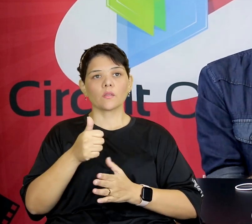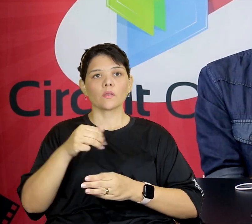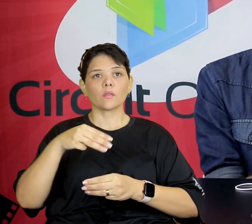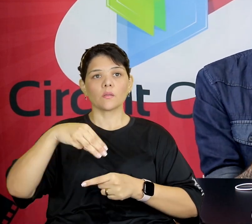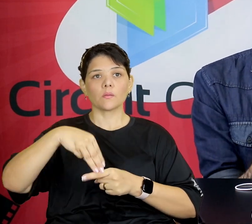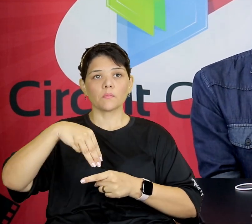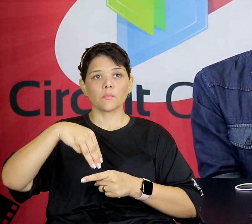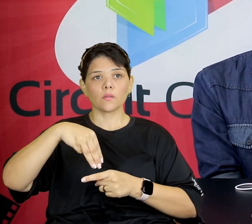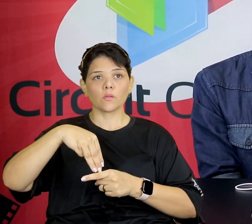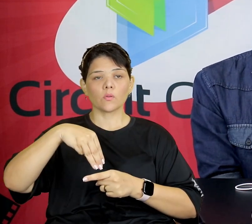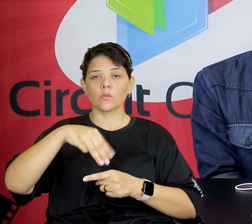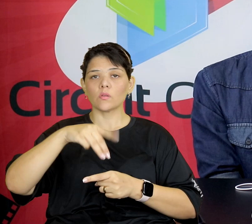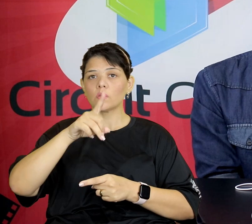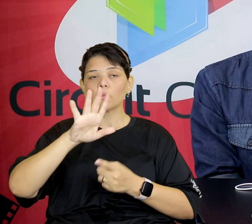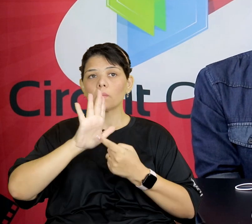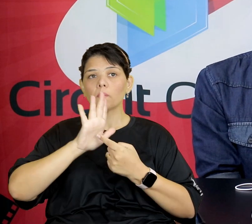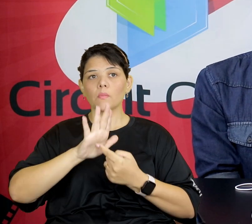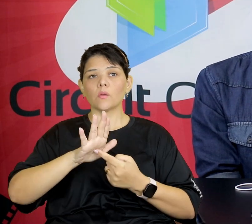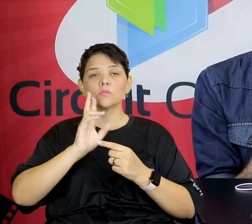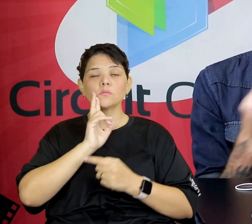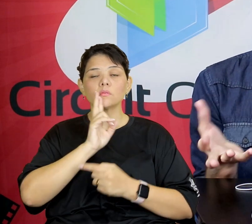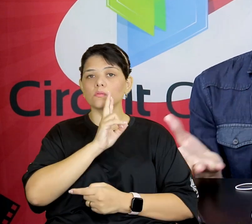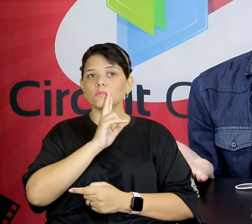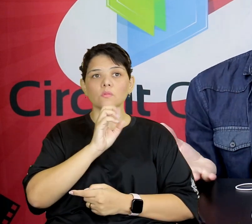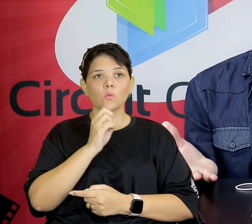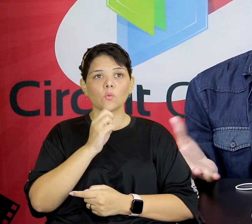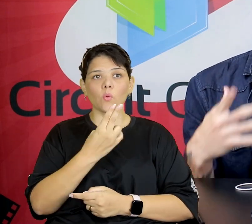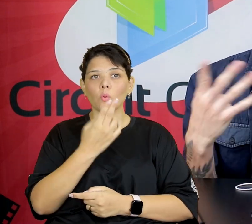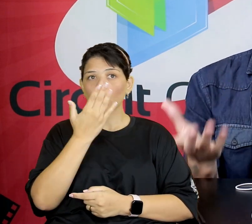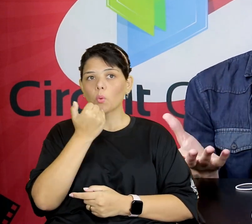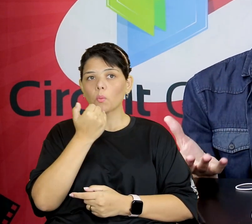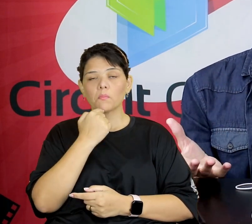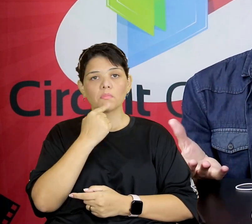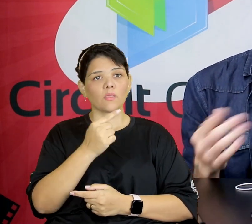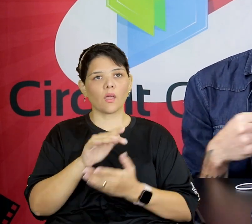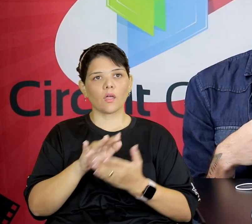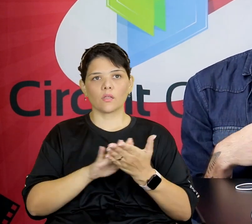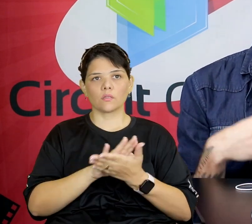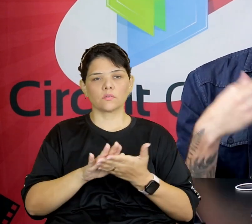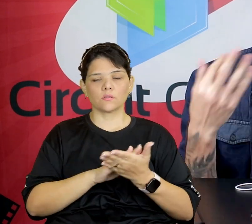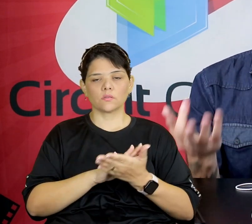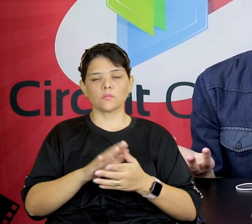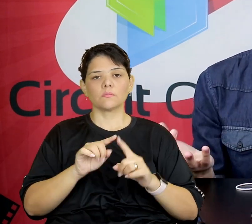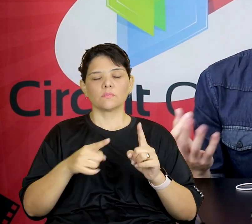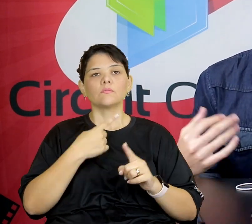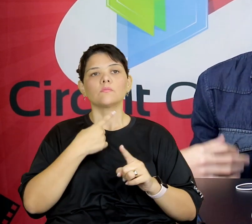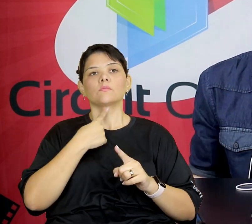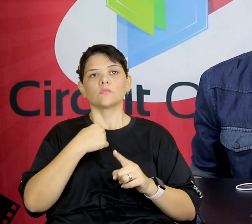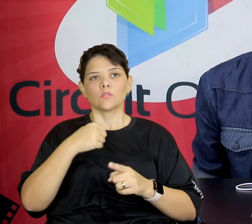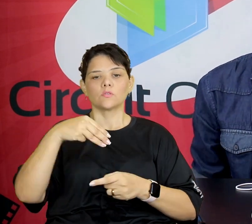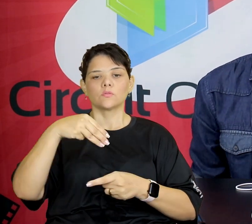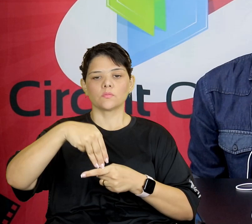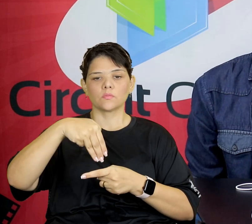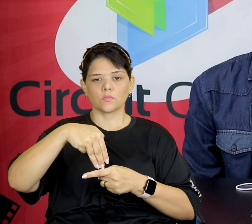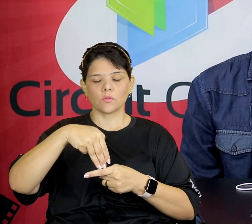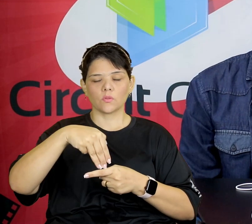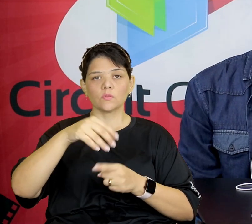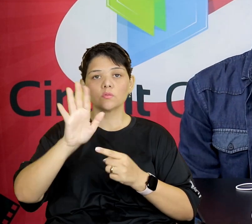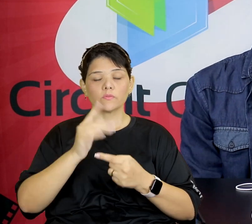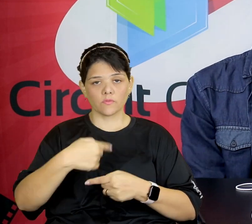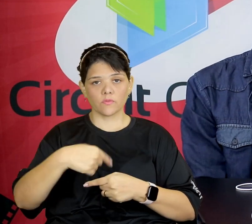nenhum restaurante, nenhuma comida. Mas ela te dá vontade de ir no McDonald's. Por quê? Aí a gente vai falar disso um pouquinho.